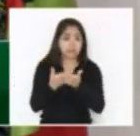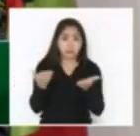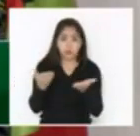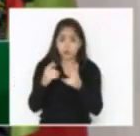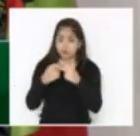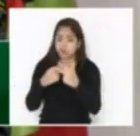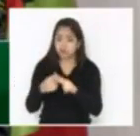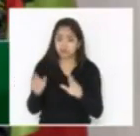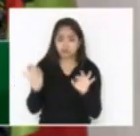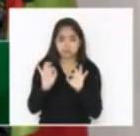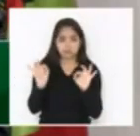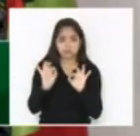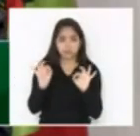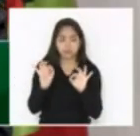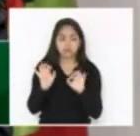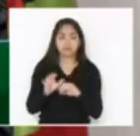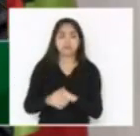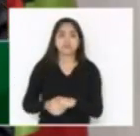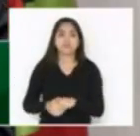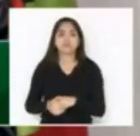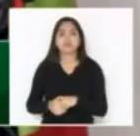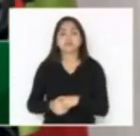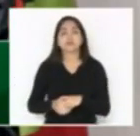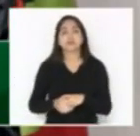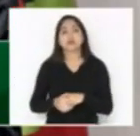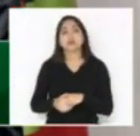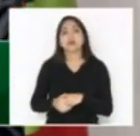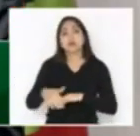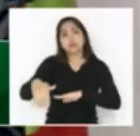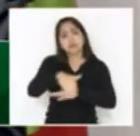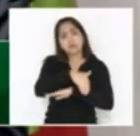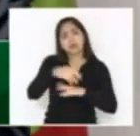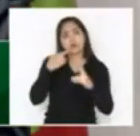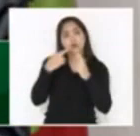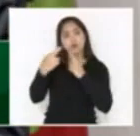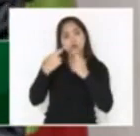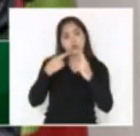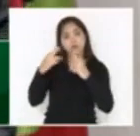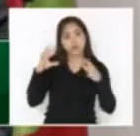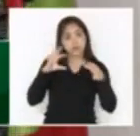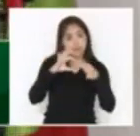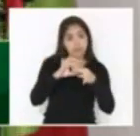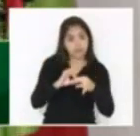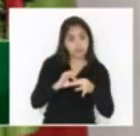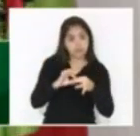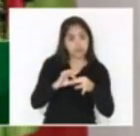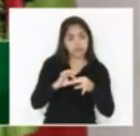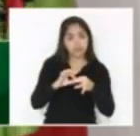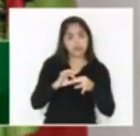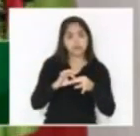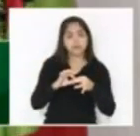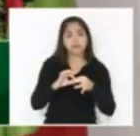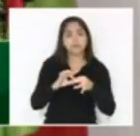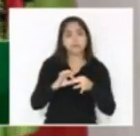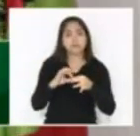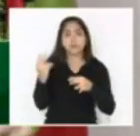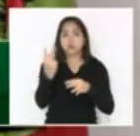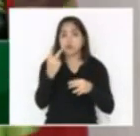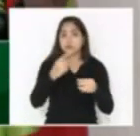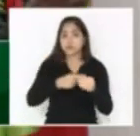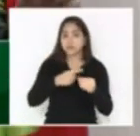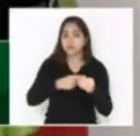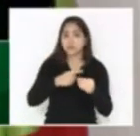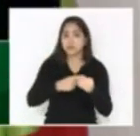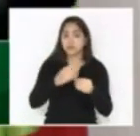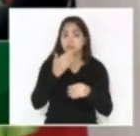os reparos necessários. Na rodovia que liga Forquilinha a Meleiro, na minha terra, para pedir